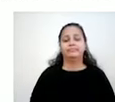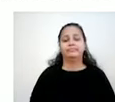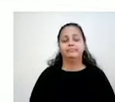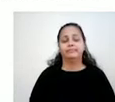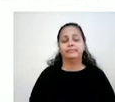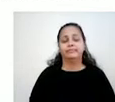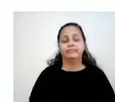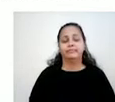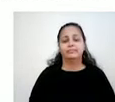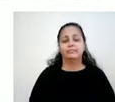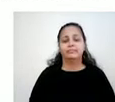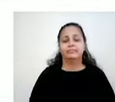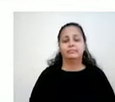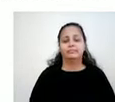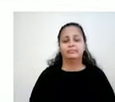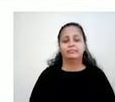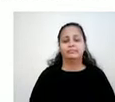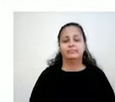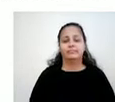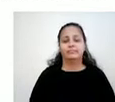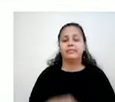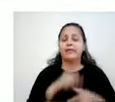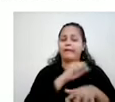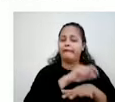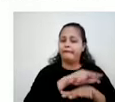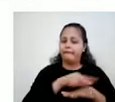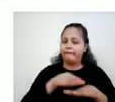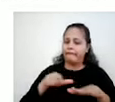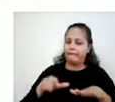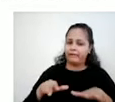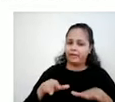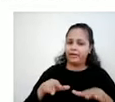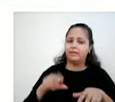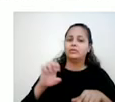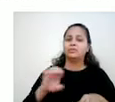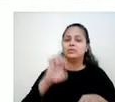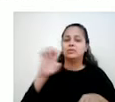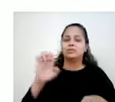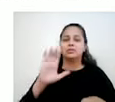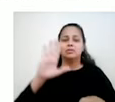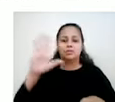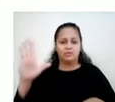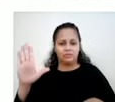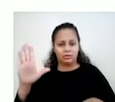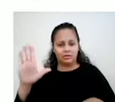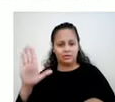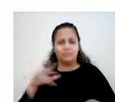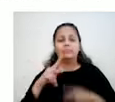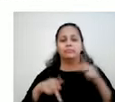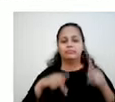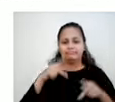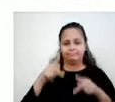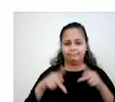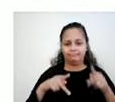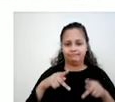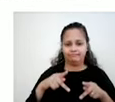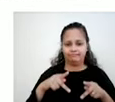Bom, então, pessoal, muitos europeus, né, nessa